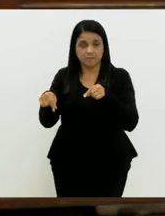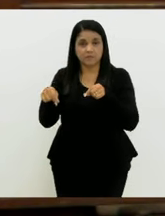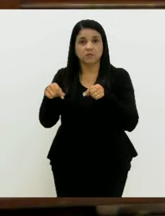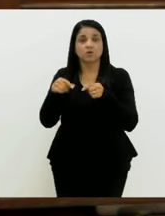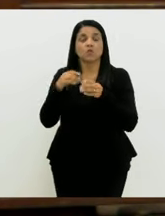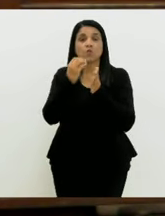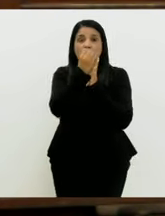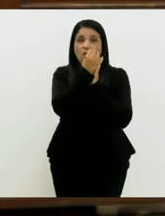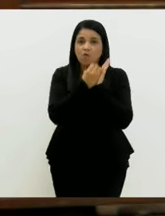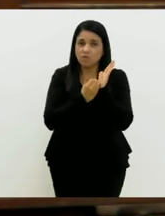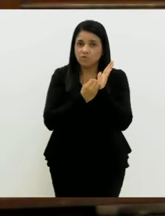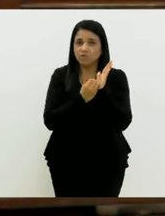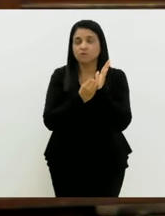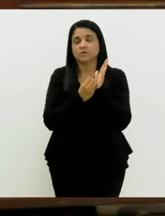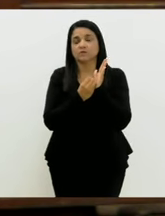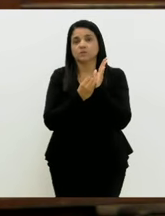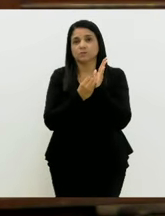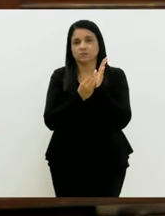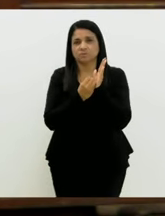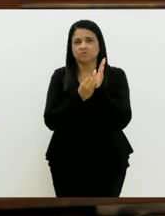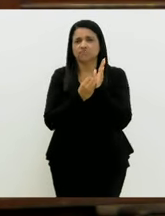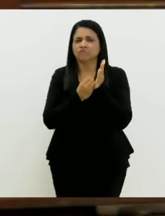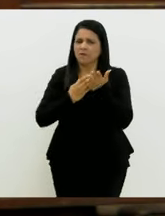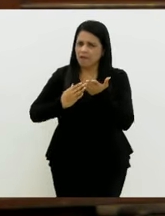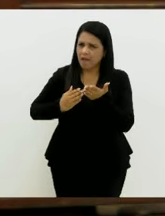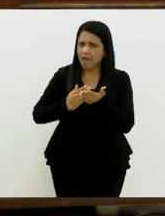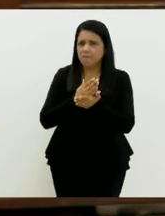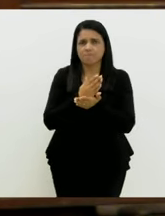dessa casa, que eu tenho certeza que vai ser aprovado de maneira unânime,